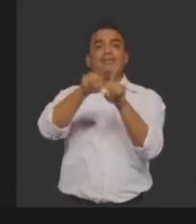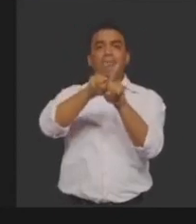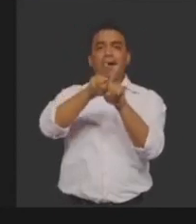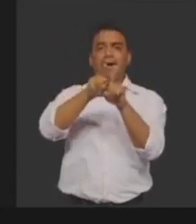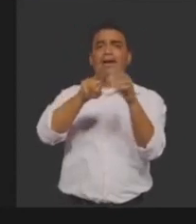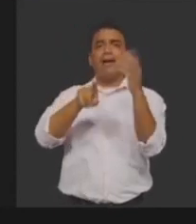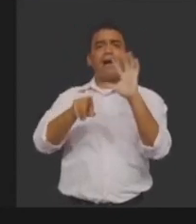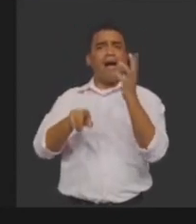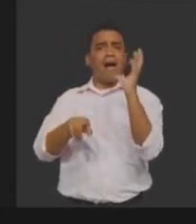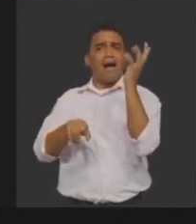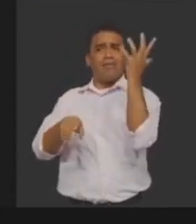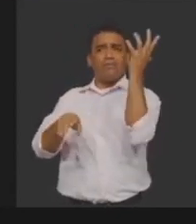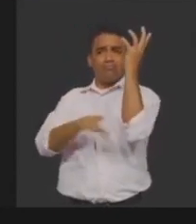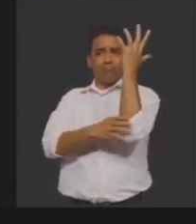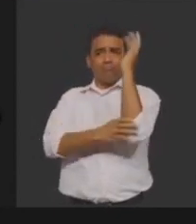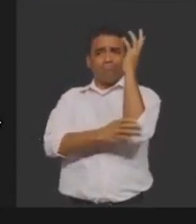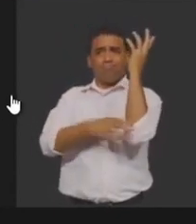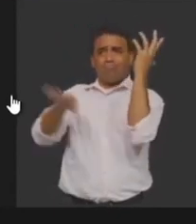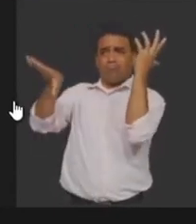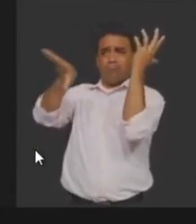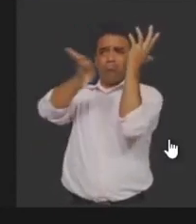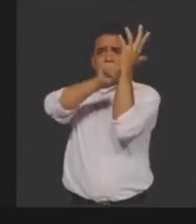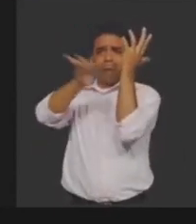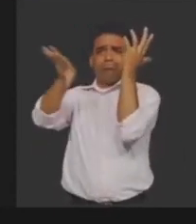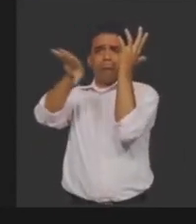solar, suavizando o aquecimento.